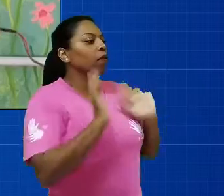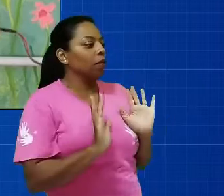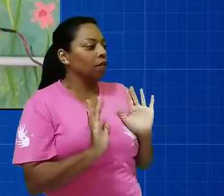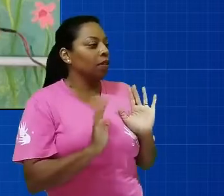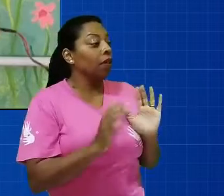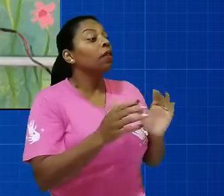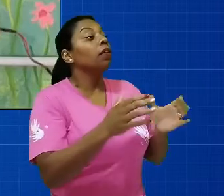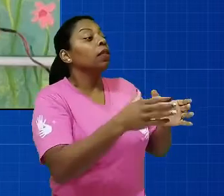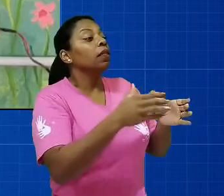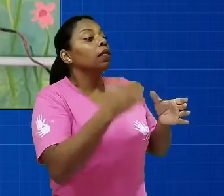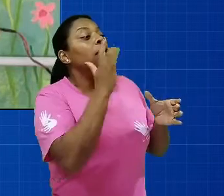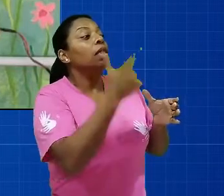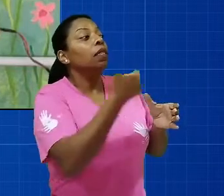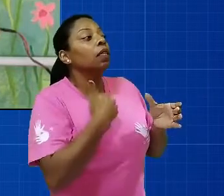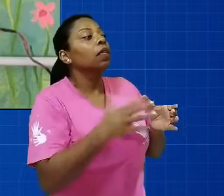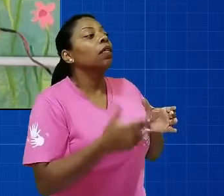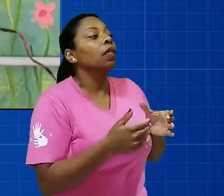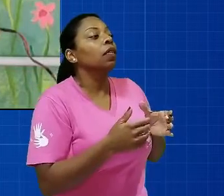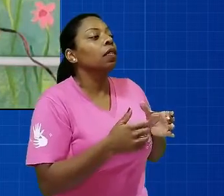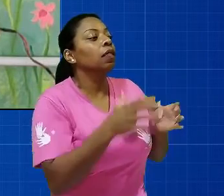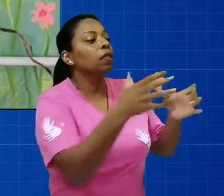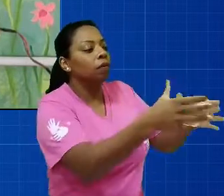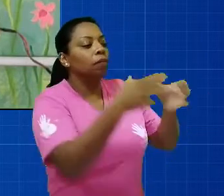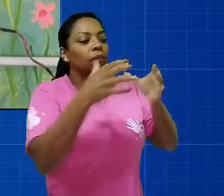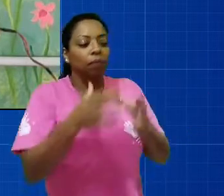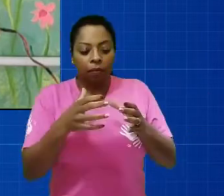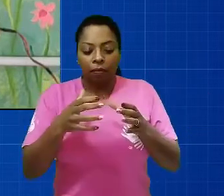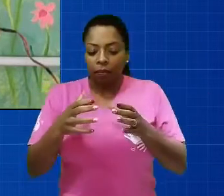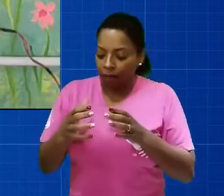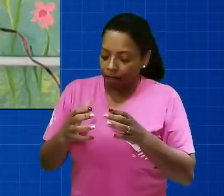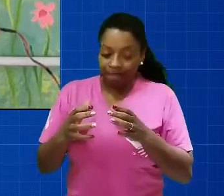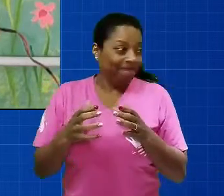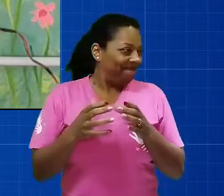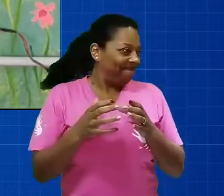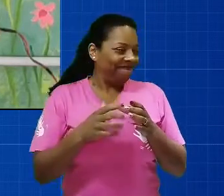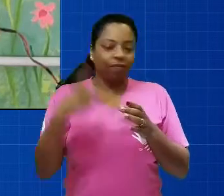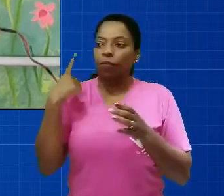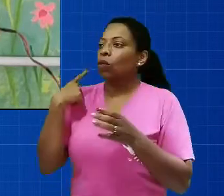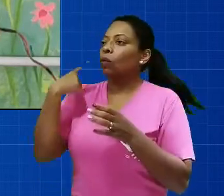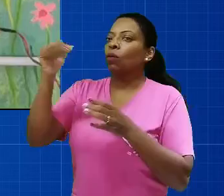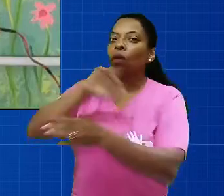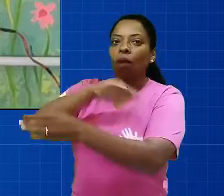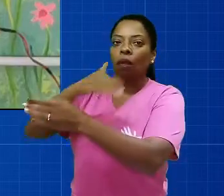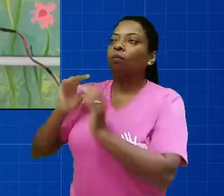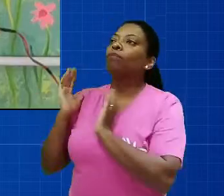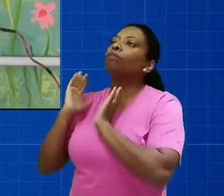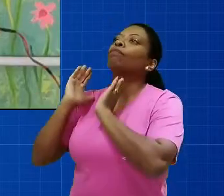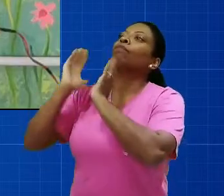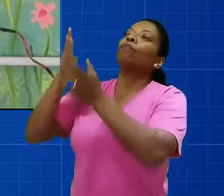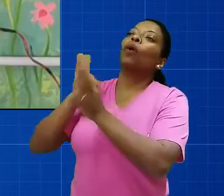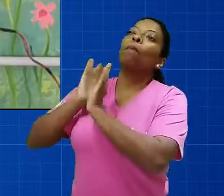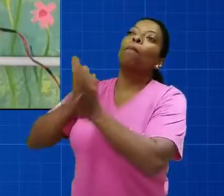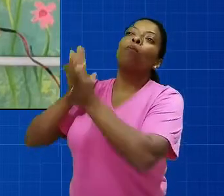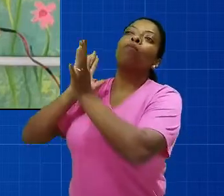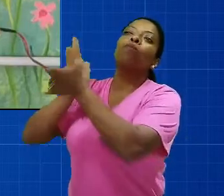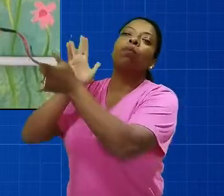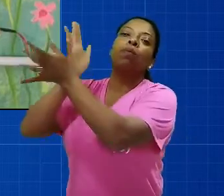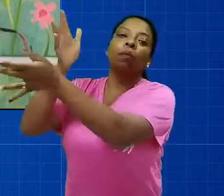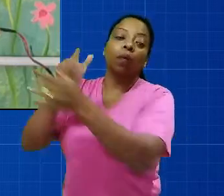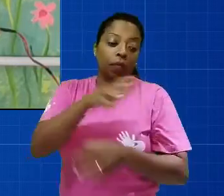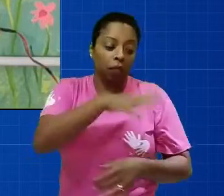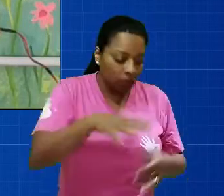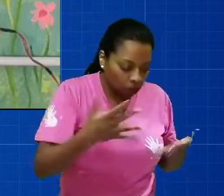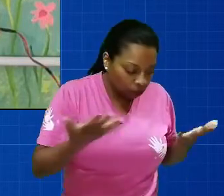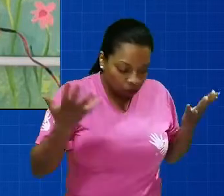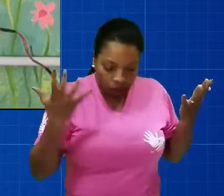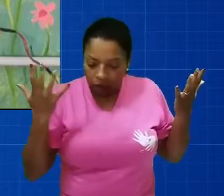e colocou as gaiolas no chão. Então ele foi embora. A irmã então começou a abrir as gaiolas. Os pássaros